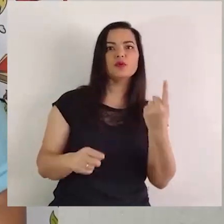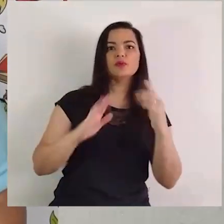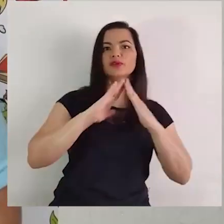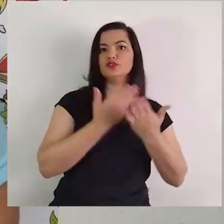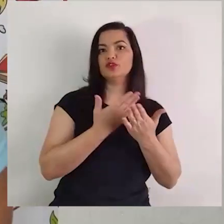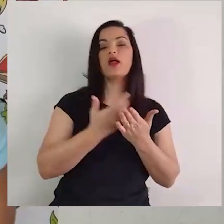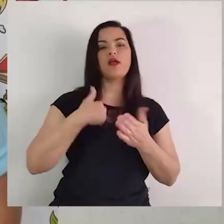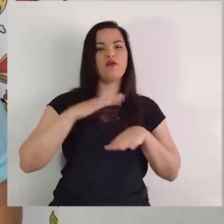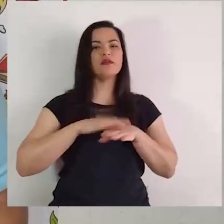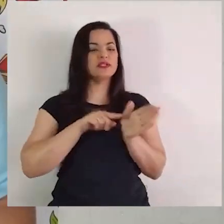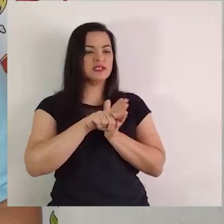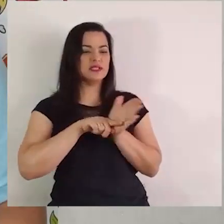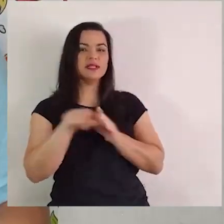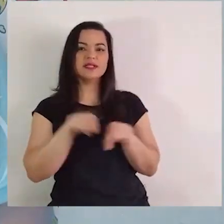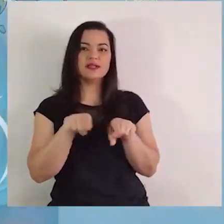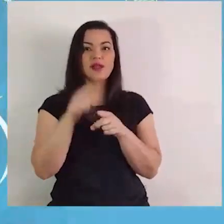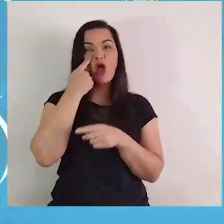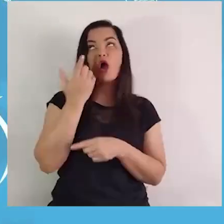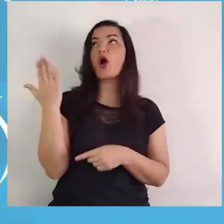aqui também. Olha só a minha tabela.